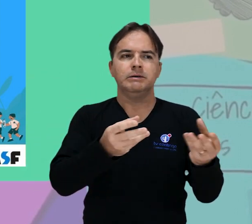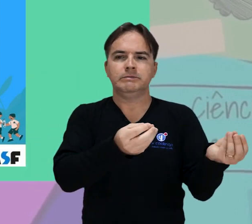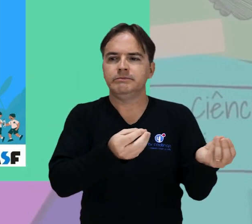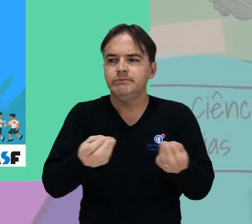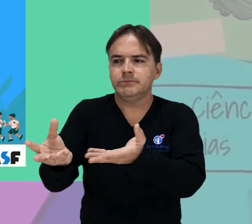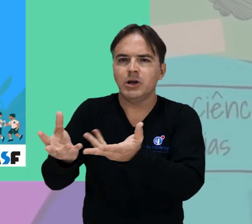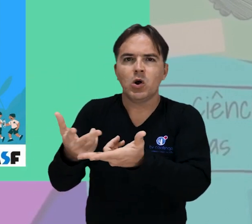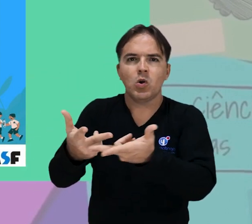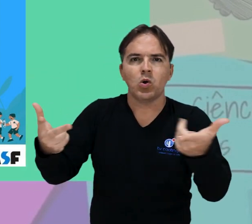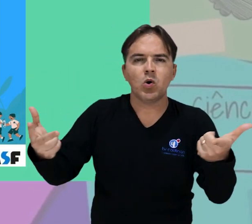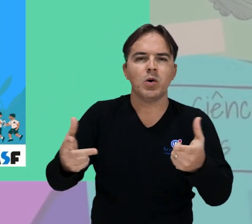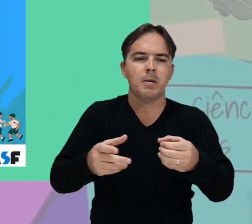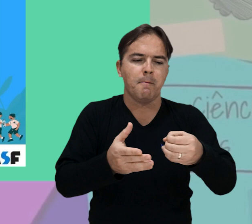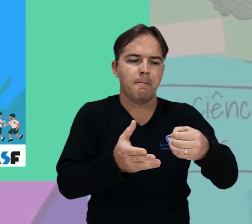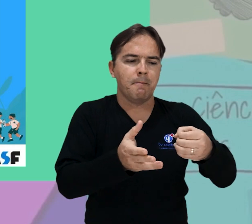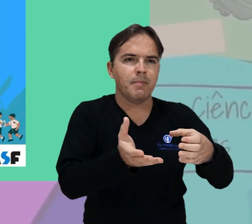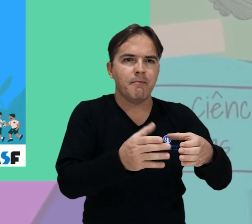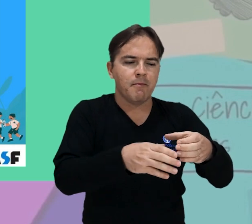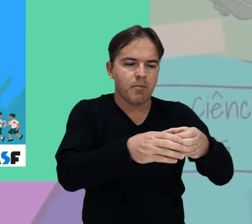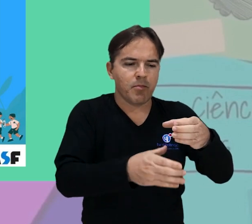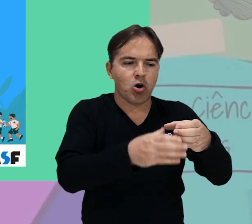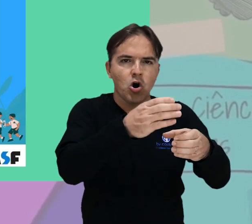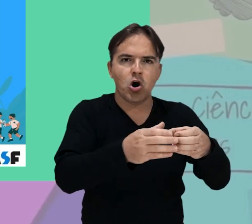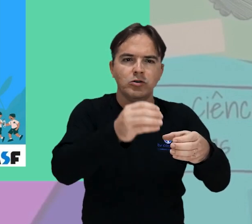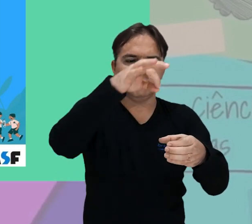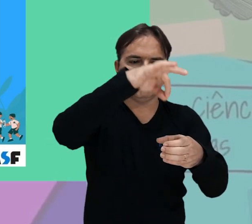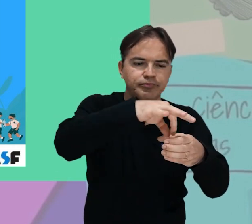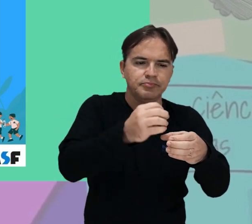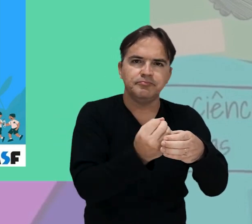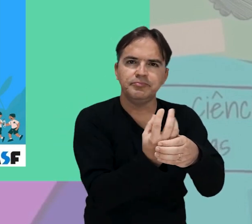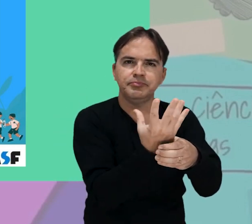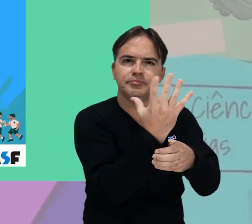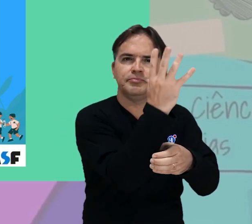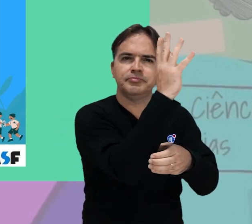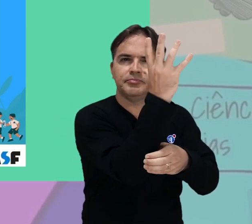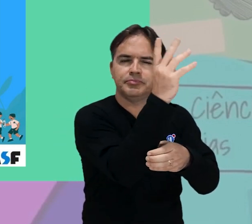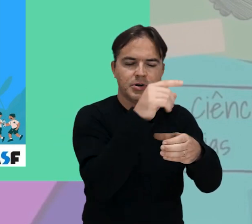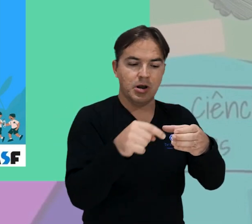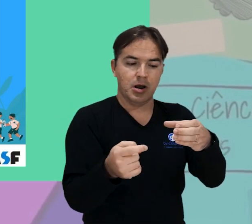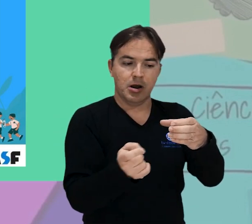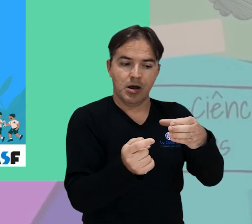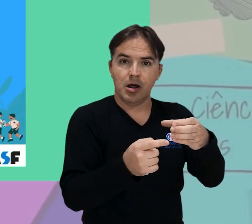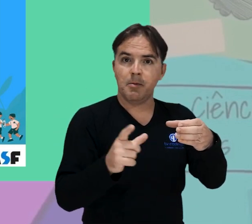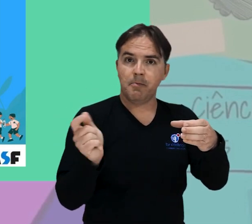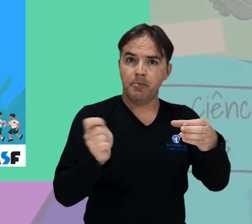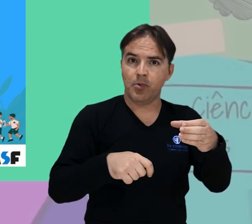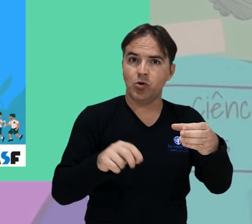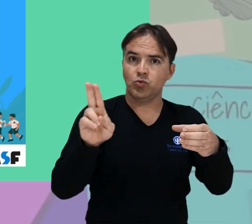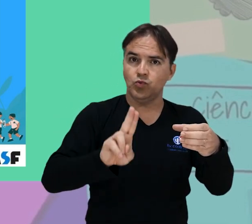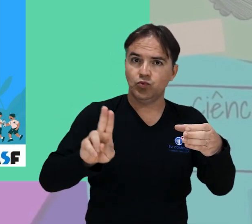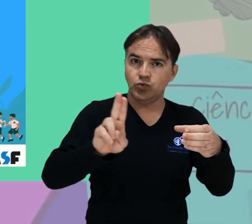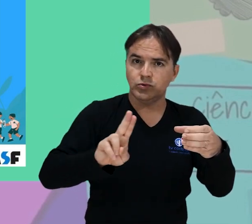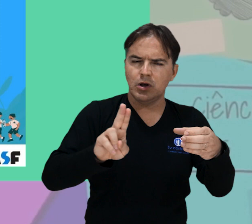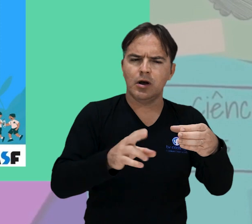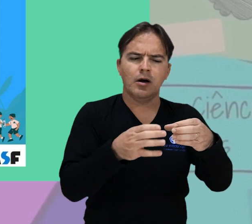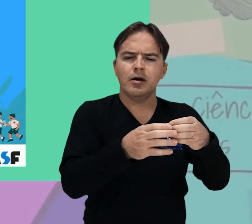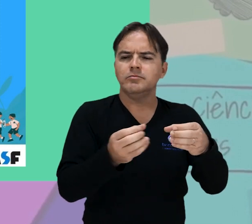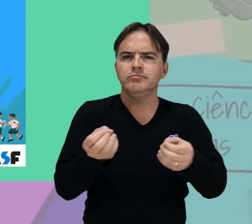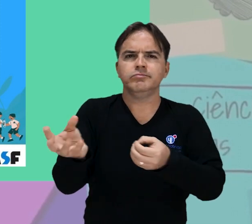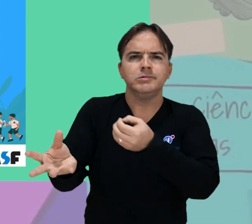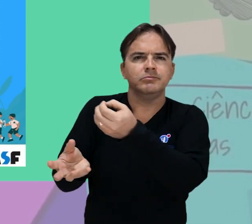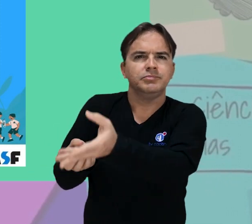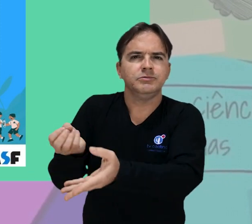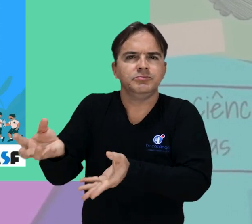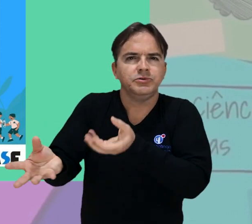plásticos descartáveis para produção de potes com mudas de espécies nativas da Caatinga os coletores estão